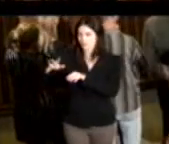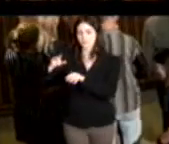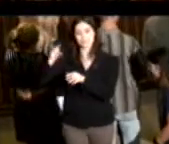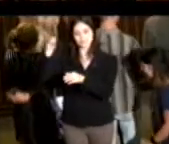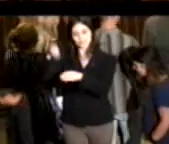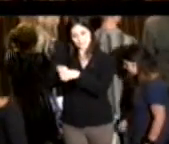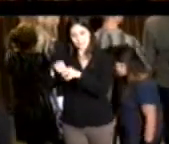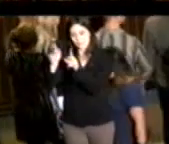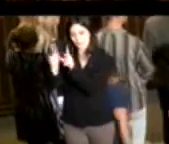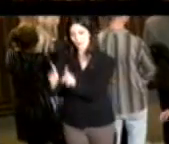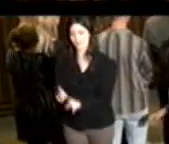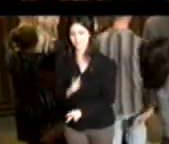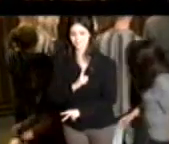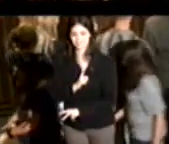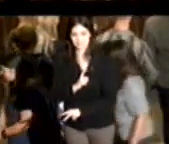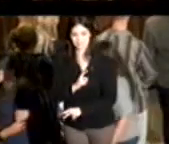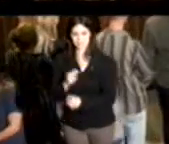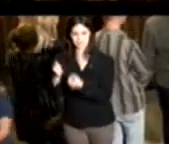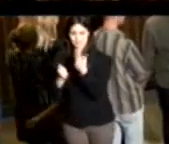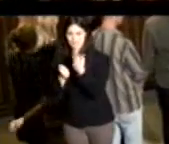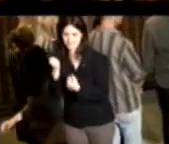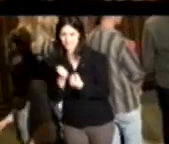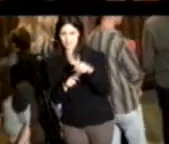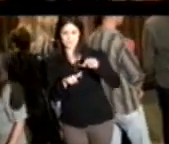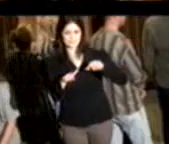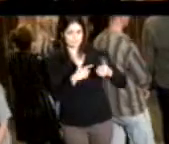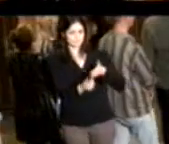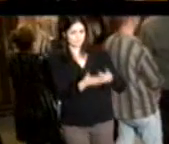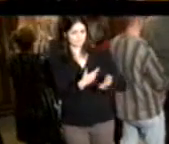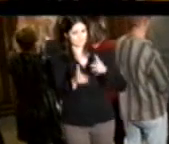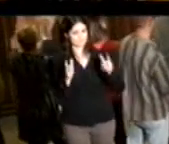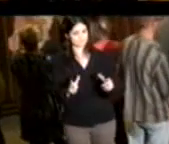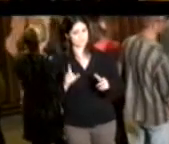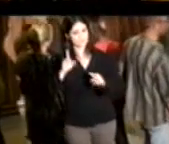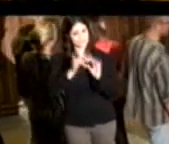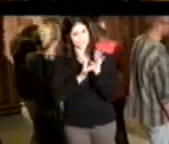carro, mas eu estou trazendo Jesus aqui comigo. Ele é o Senhor da minha vida, tá